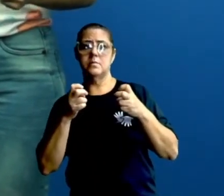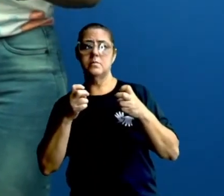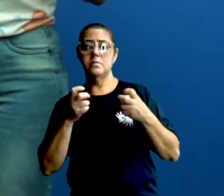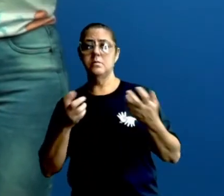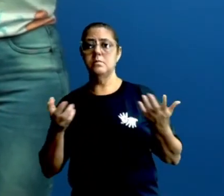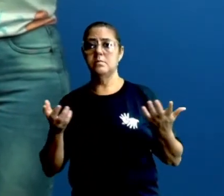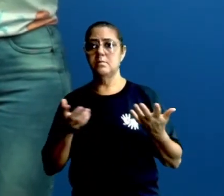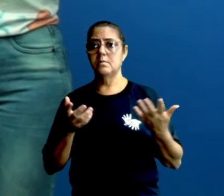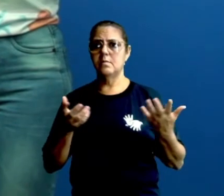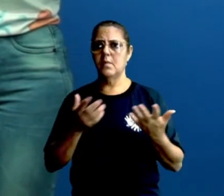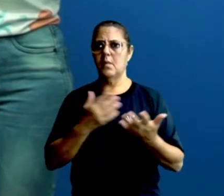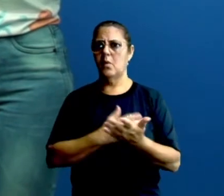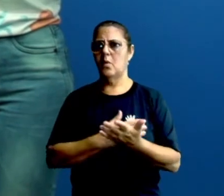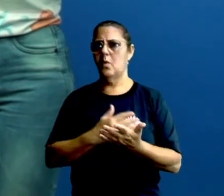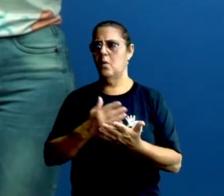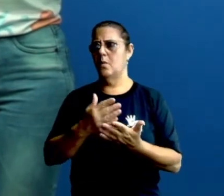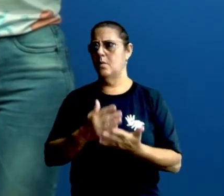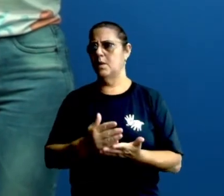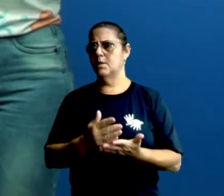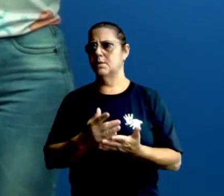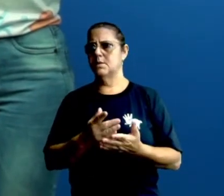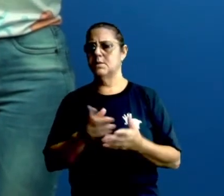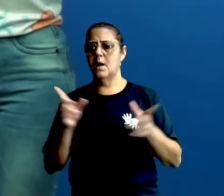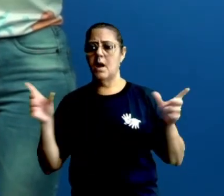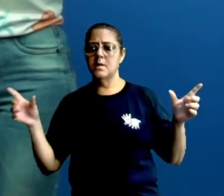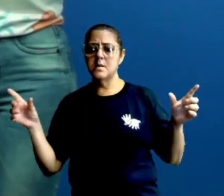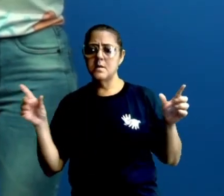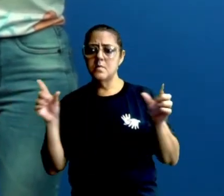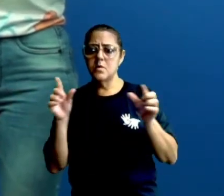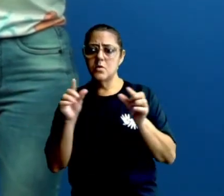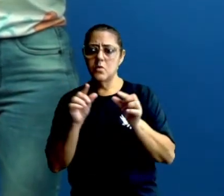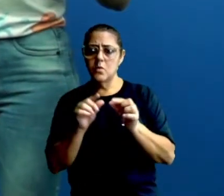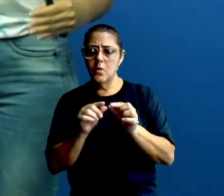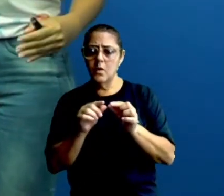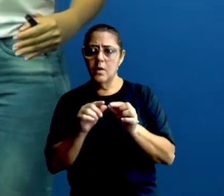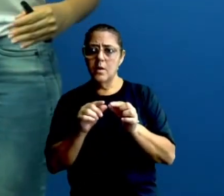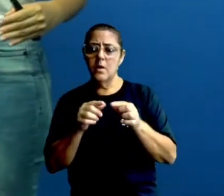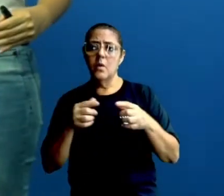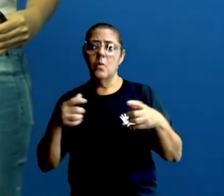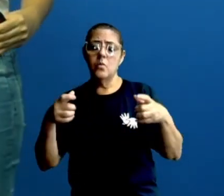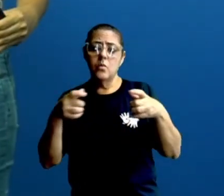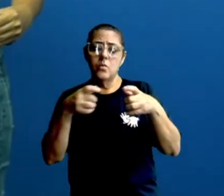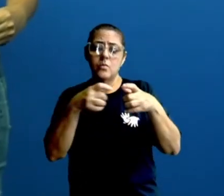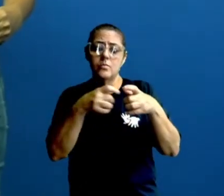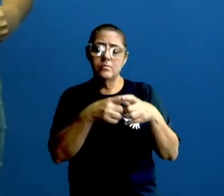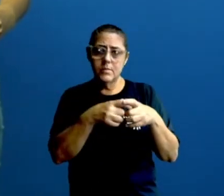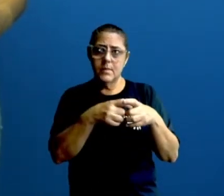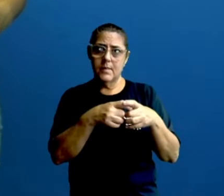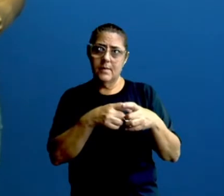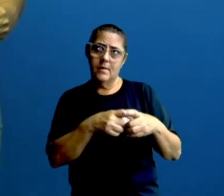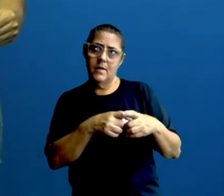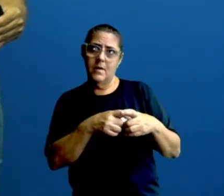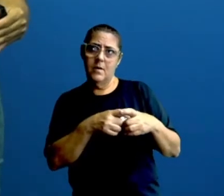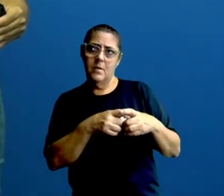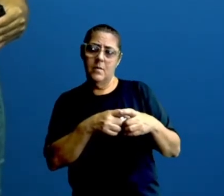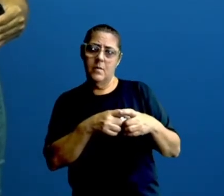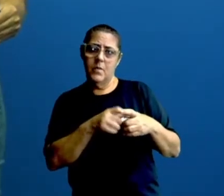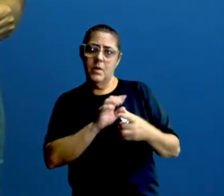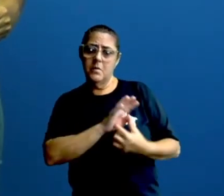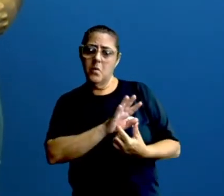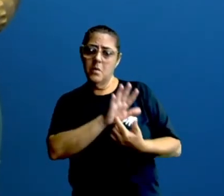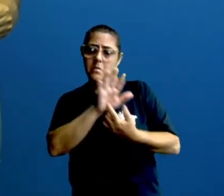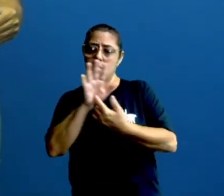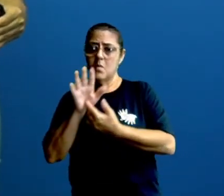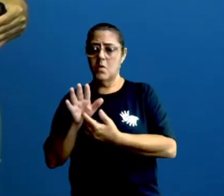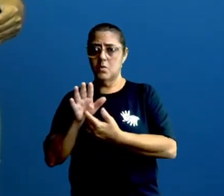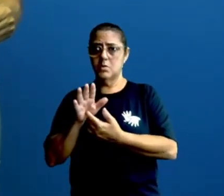nesse momento começa-se a diminuir o território, porque a partir dessa forma de se